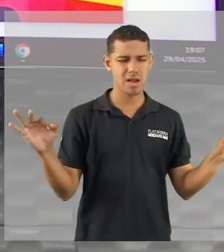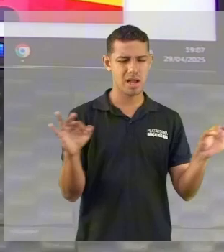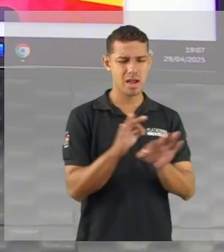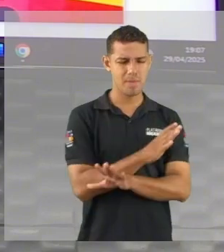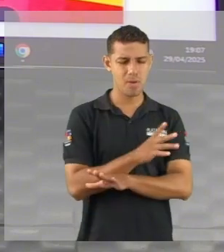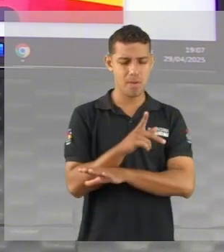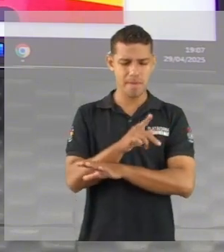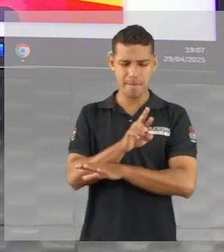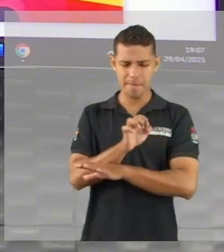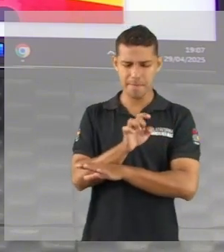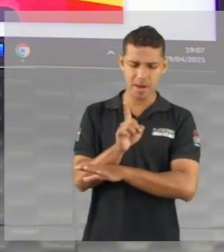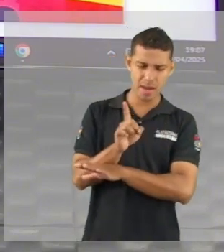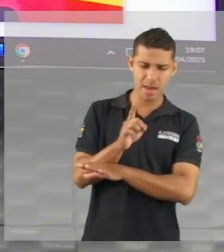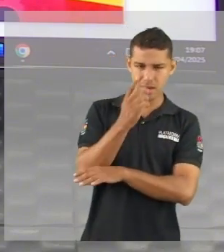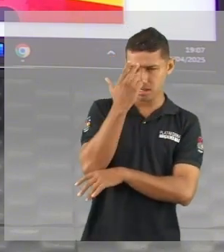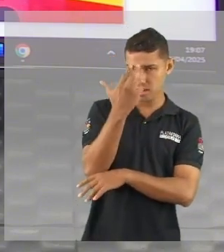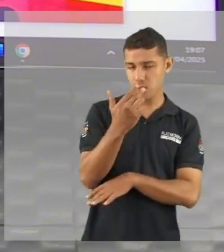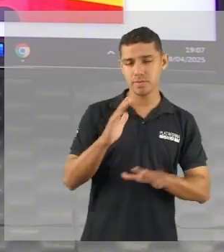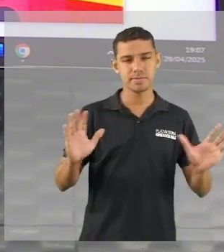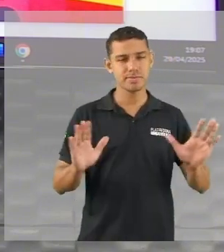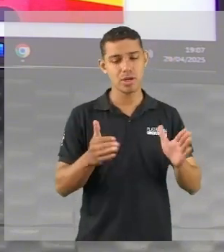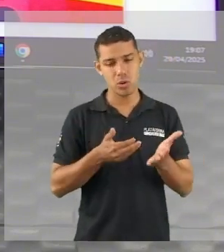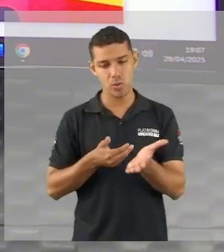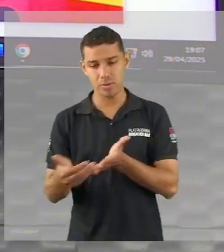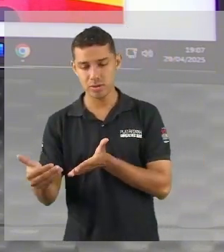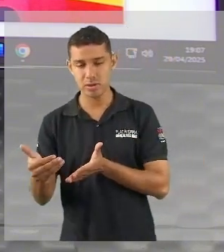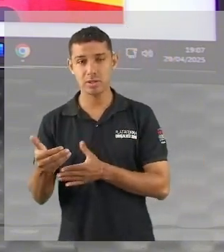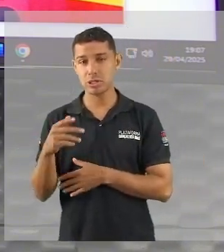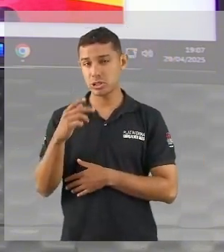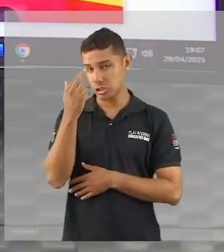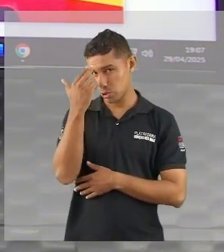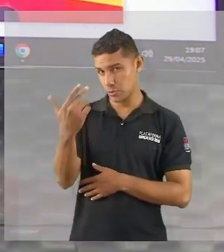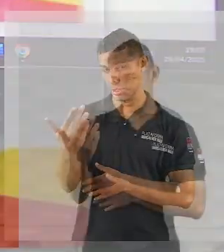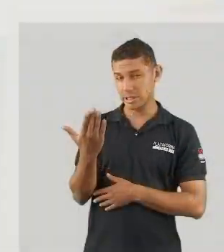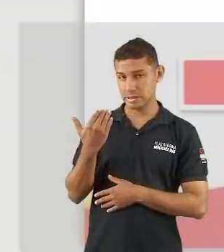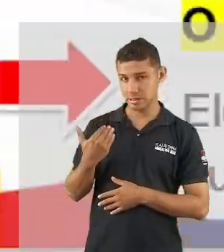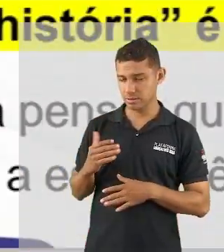antiga. Tá bom? Mas nós vamos entender um pouco isso na nossa aula. Vamos para frente.